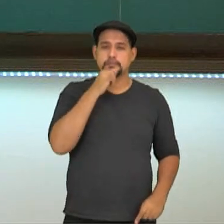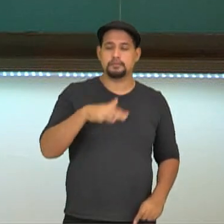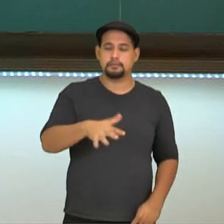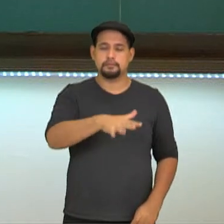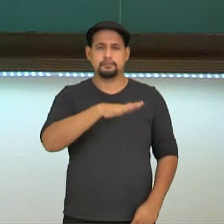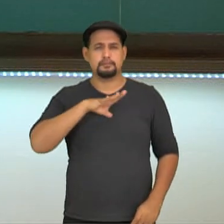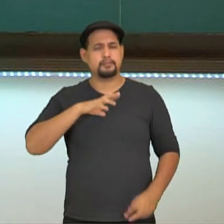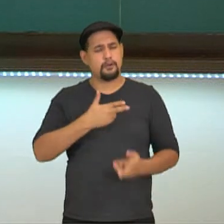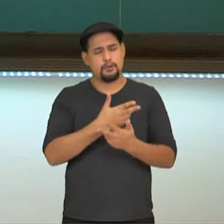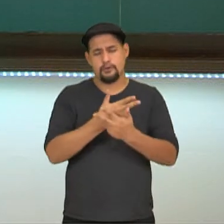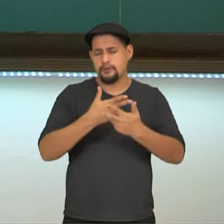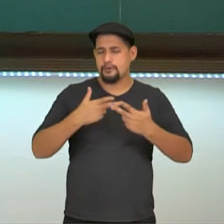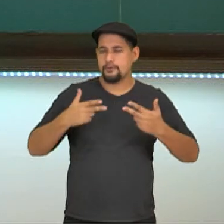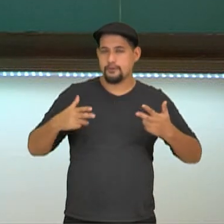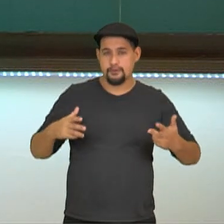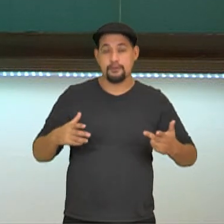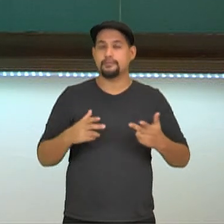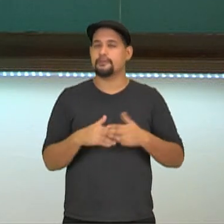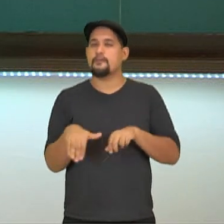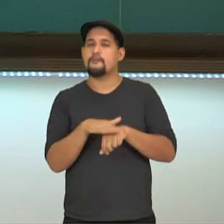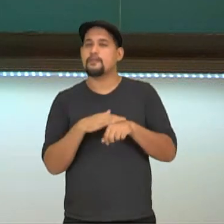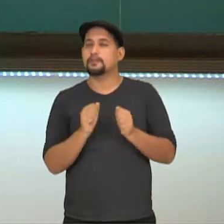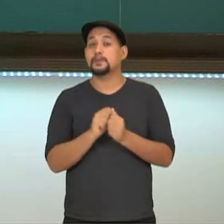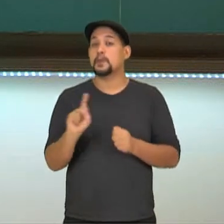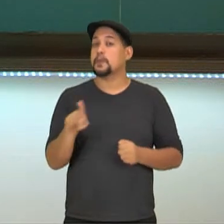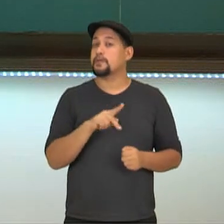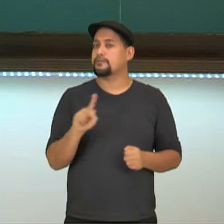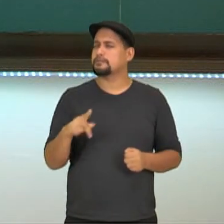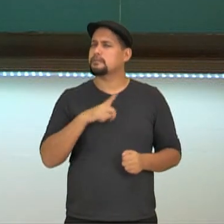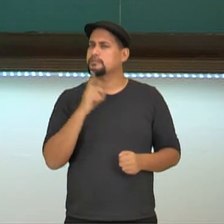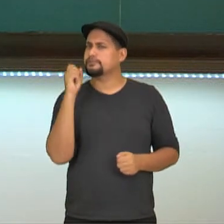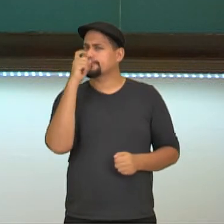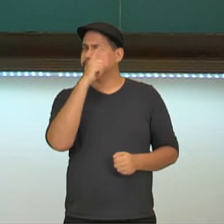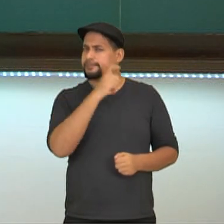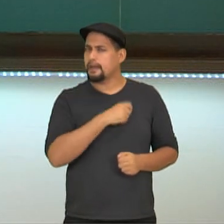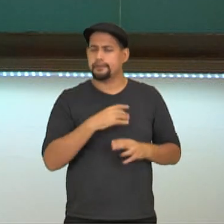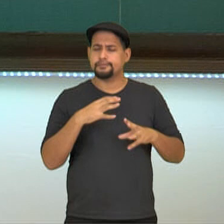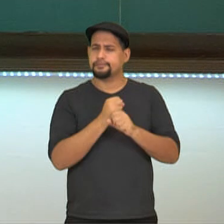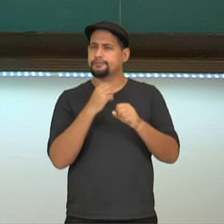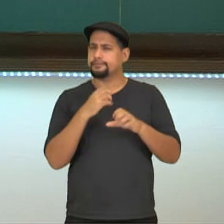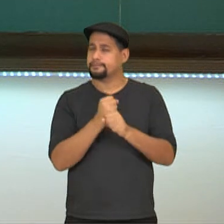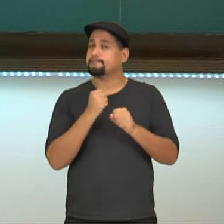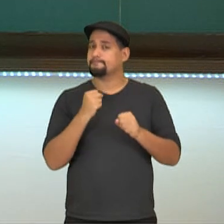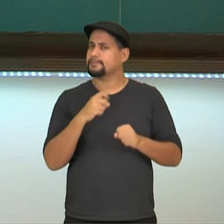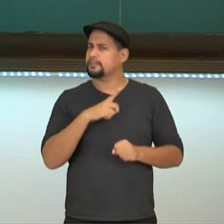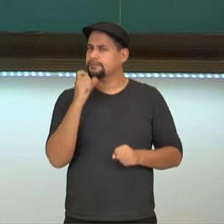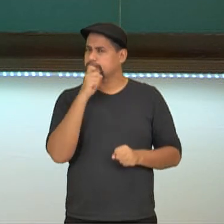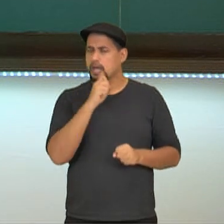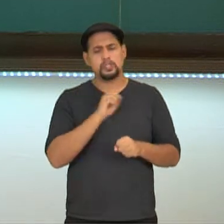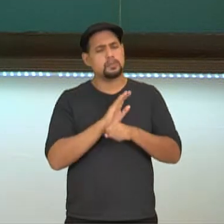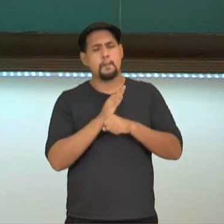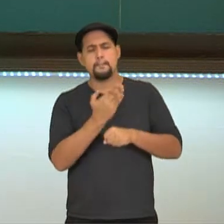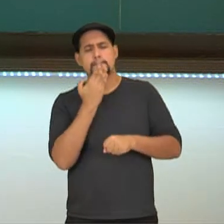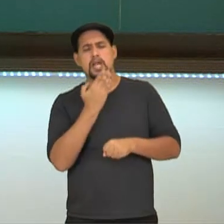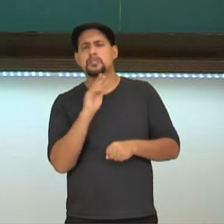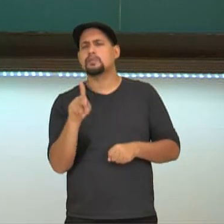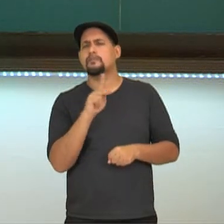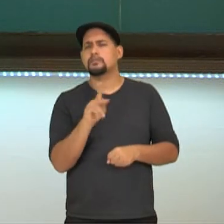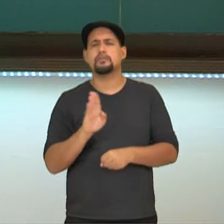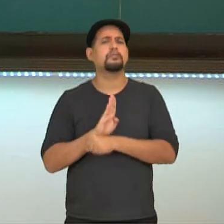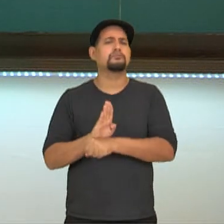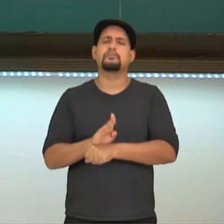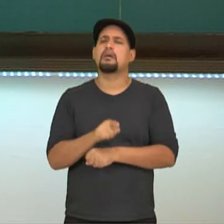tem muita coisa ainda. Converse com o seu professor se você teve dificuldade com os cálculos, tá? Ele vai te ajudar.